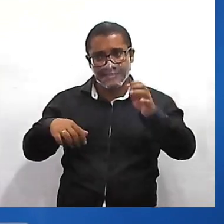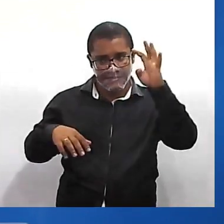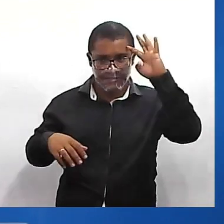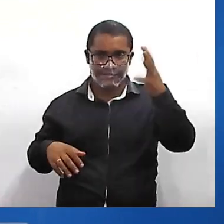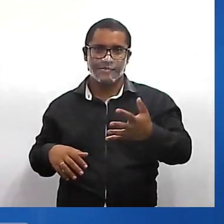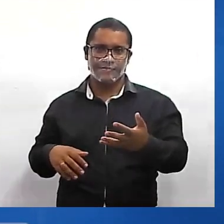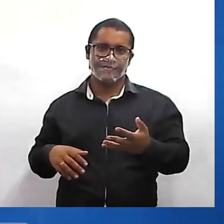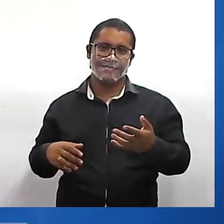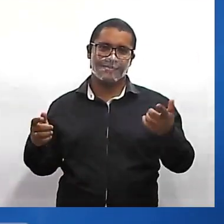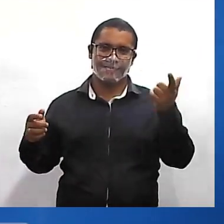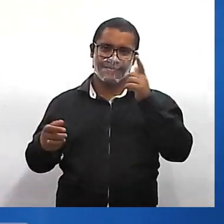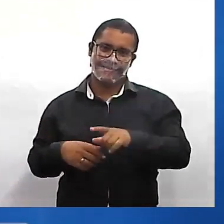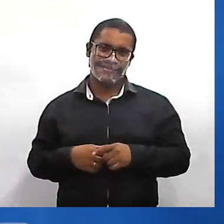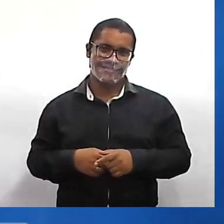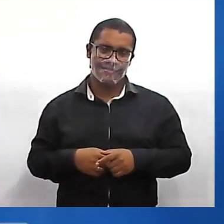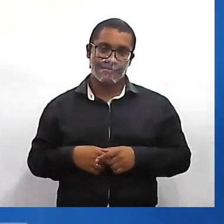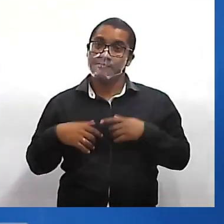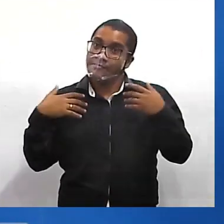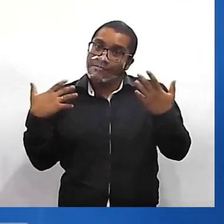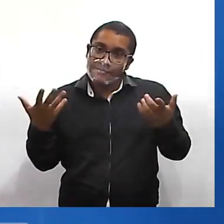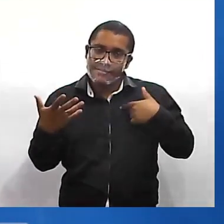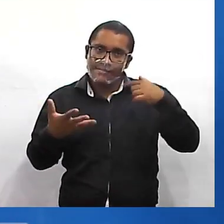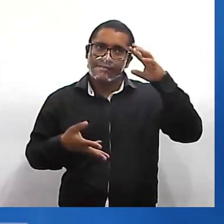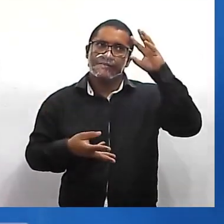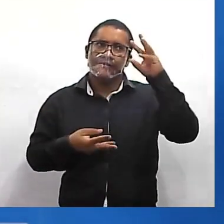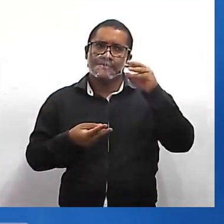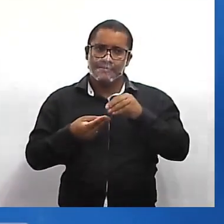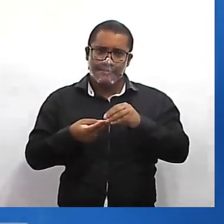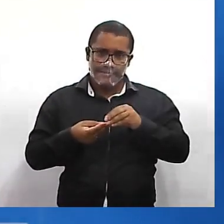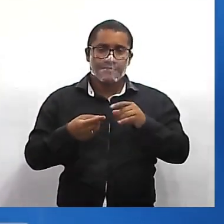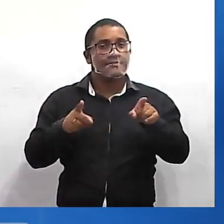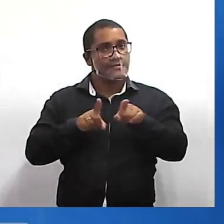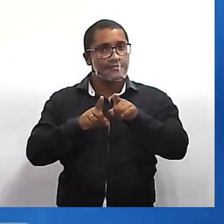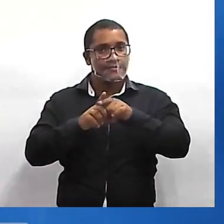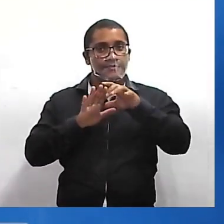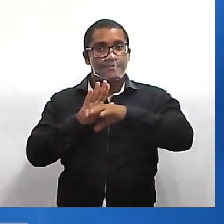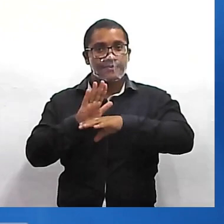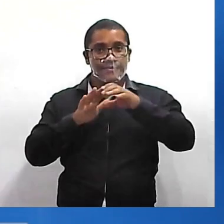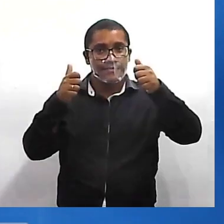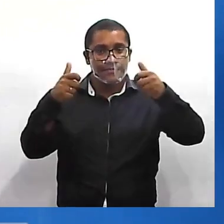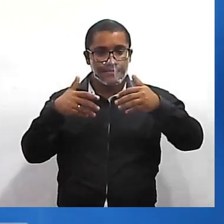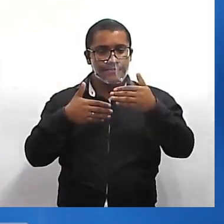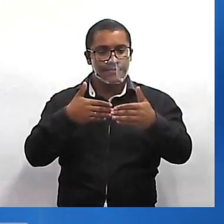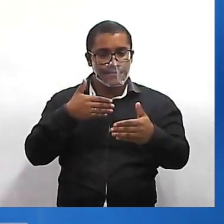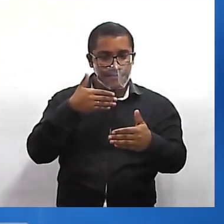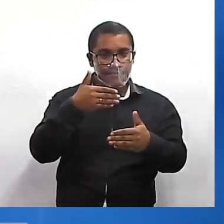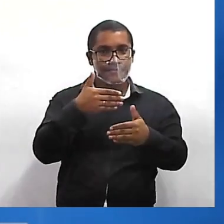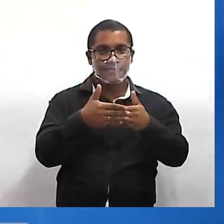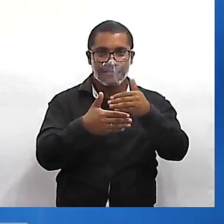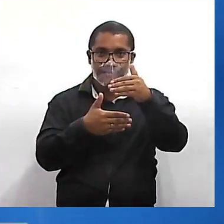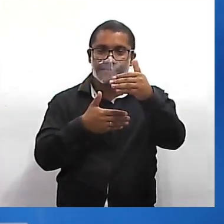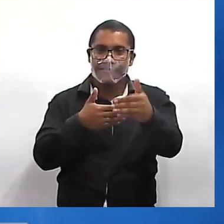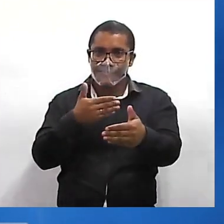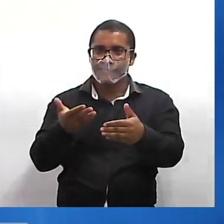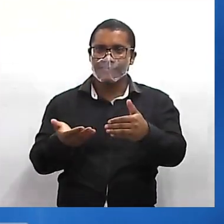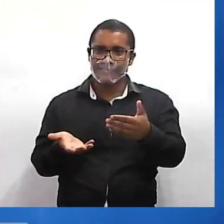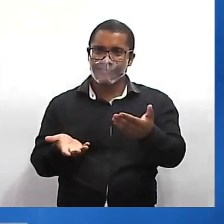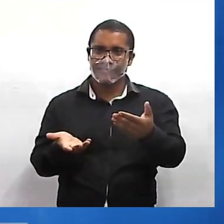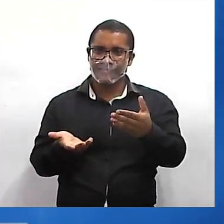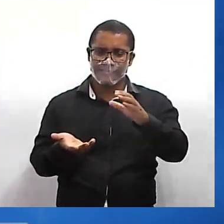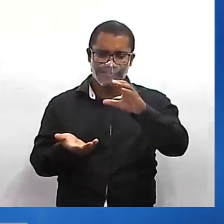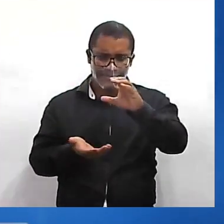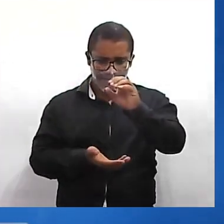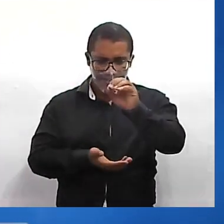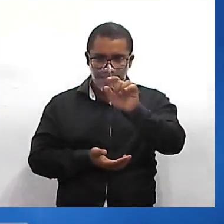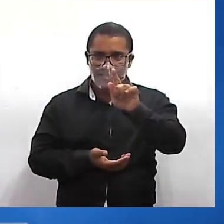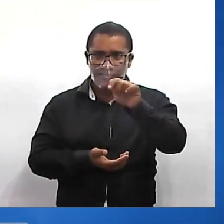né? Então, sabendo disso, e ali na competência fala de um processo altamente cognitivo, E a